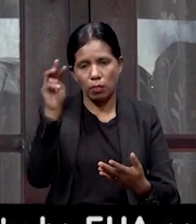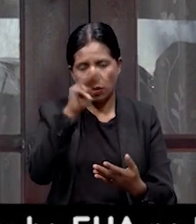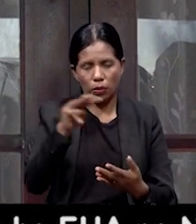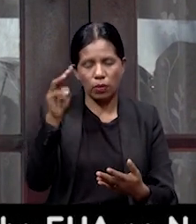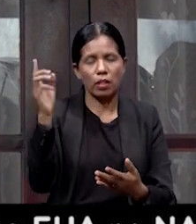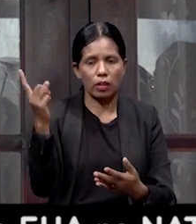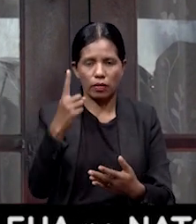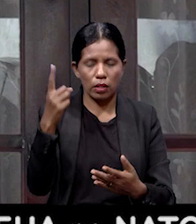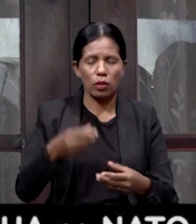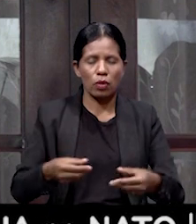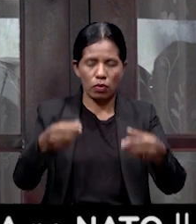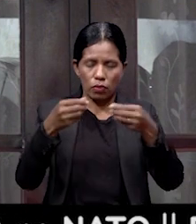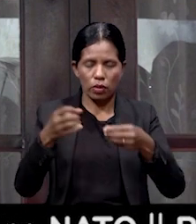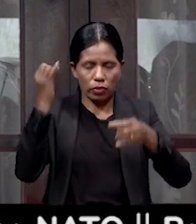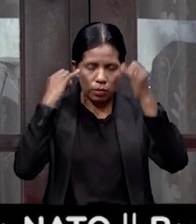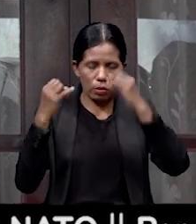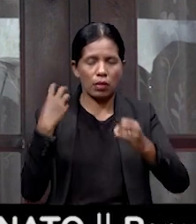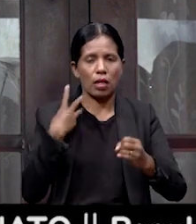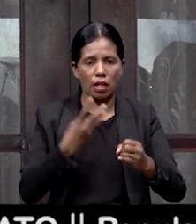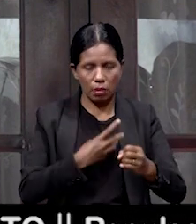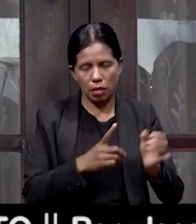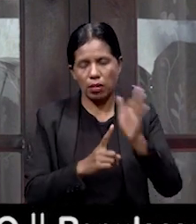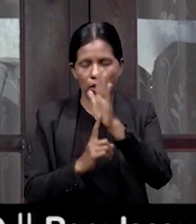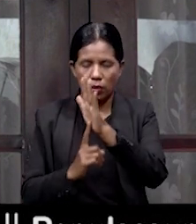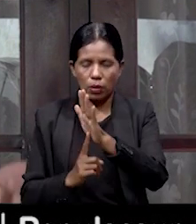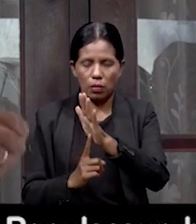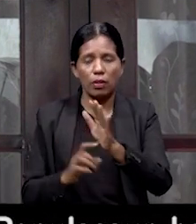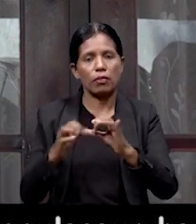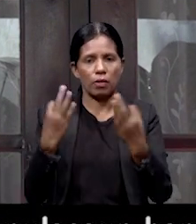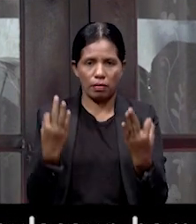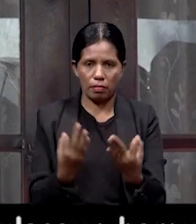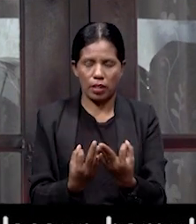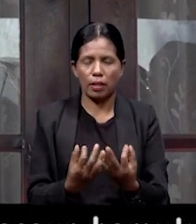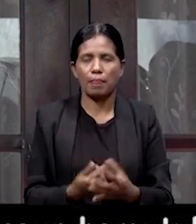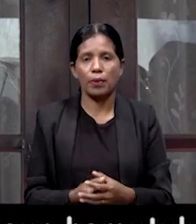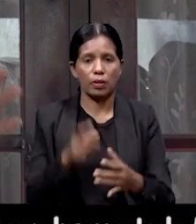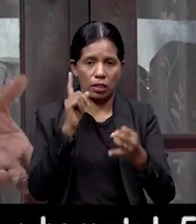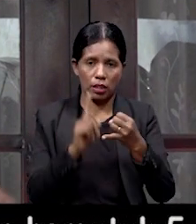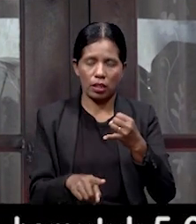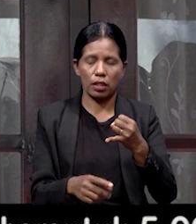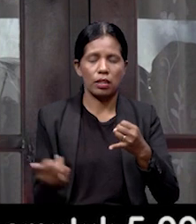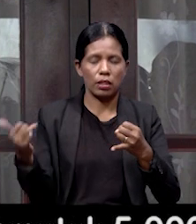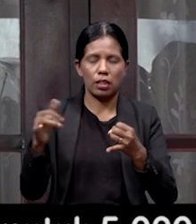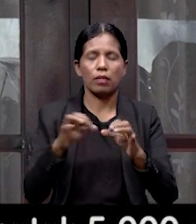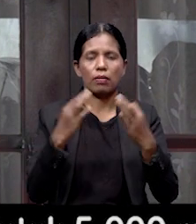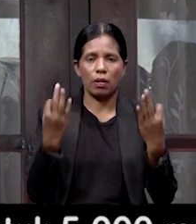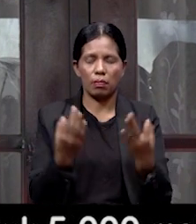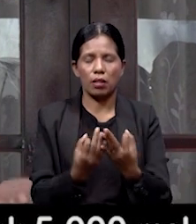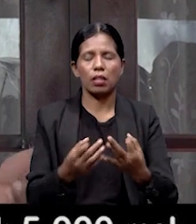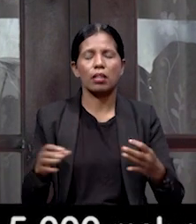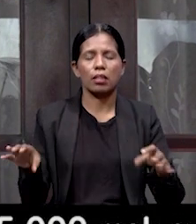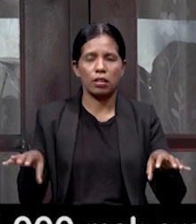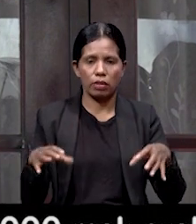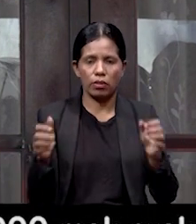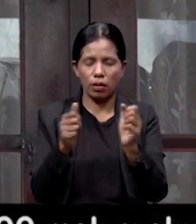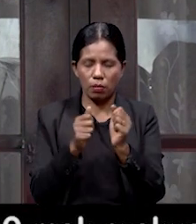mim, a minha toda a família, para a situação, o caso ir nele. Depois, no fim, se a família ou família concorda, tu resolve